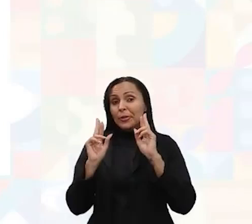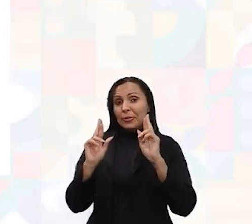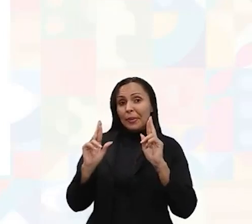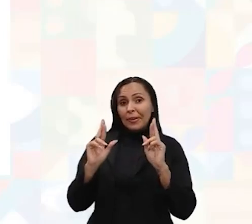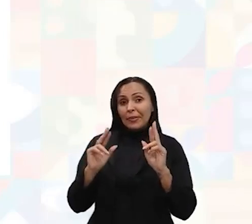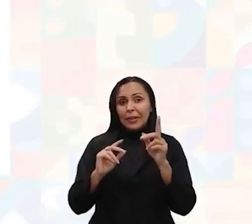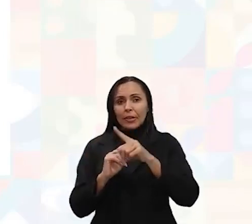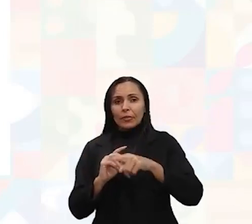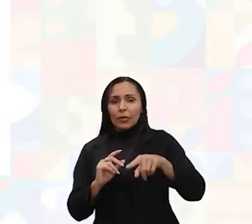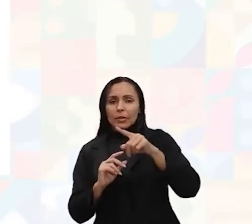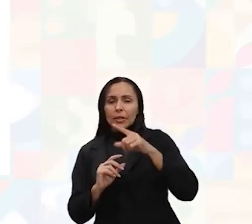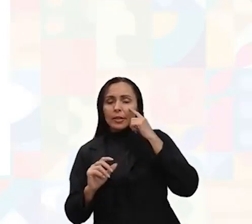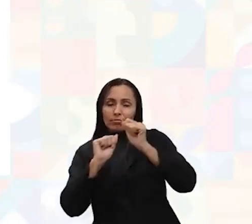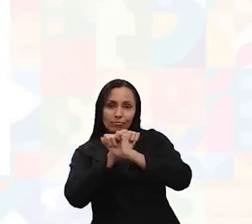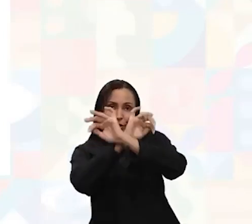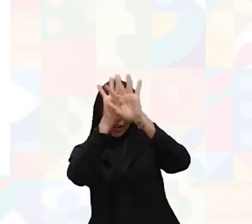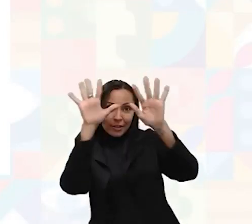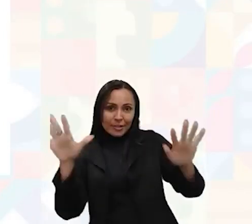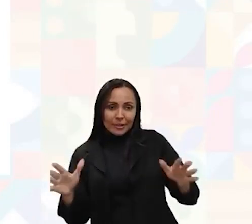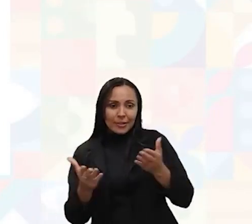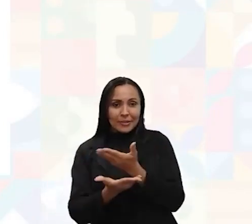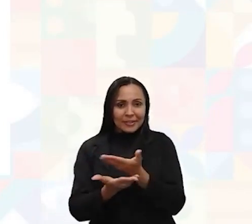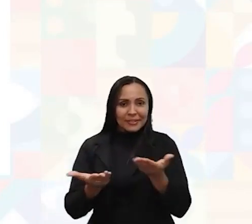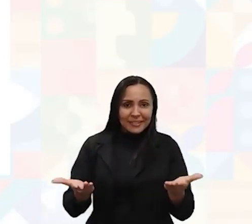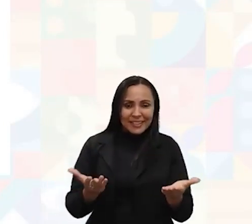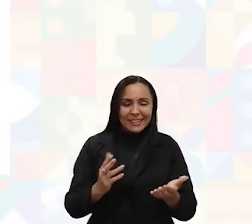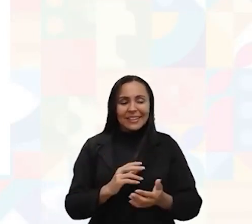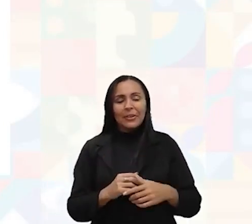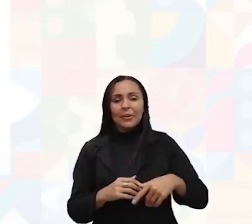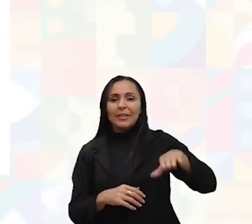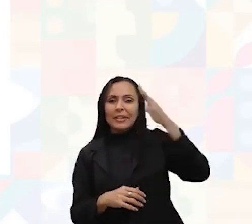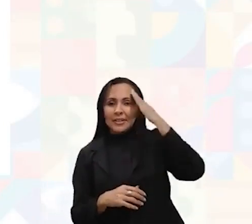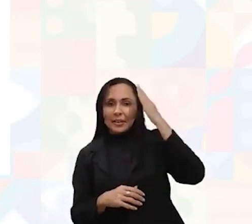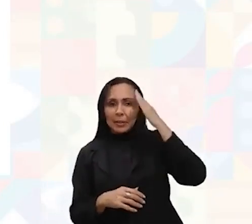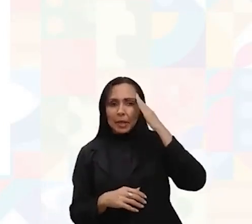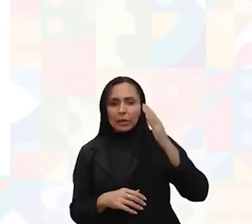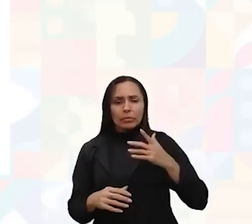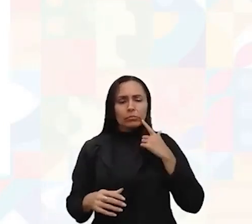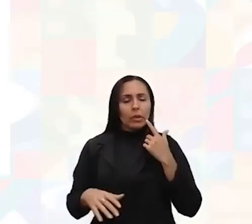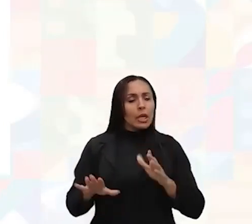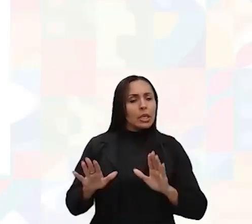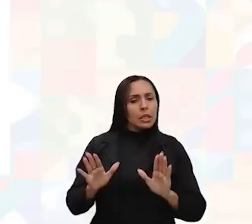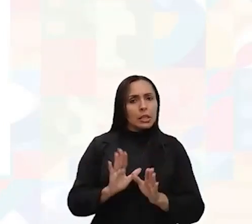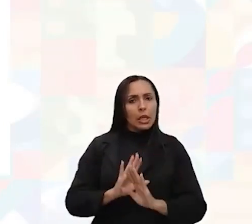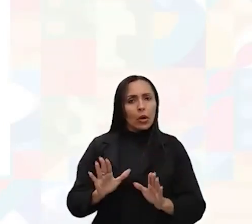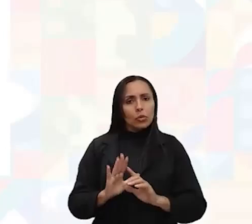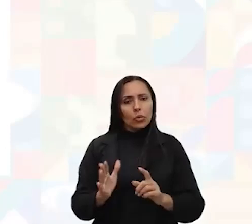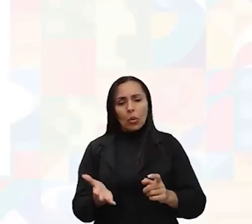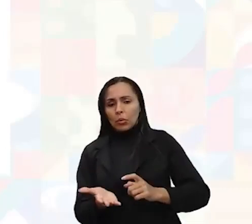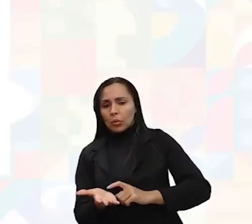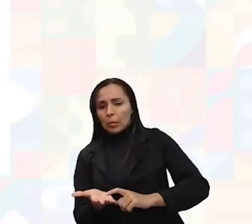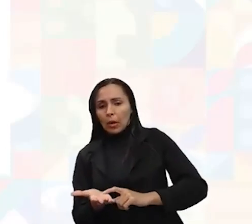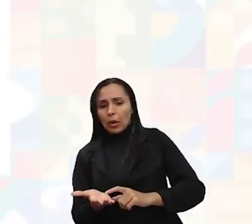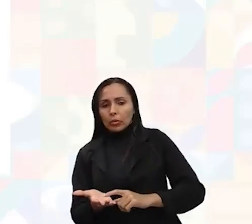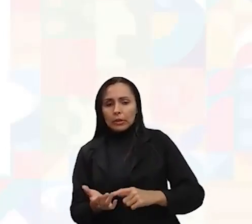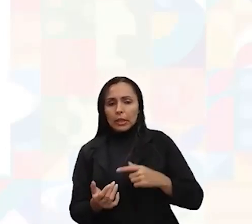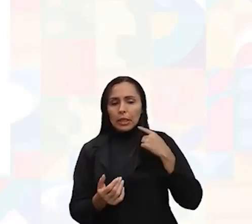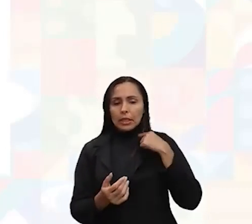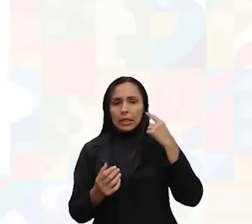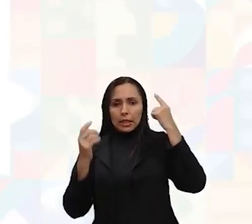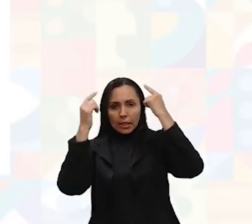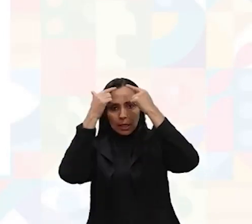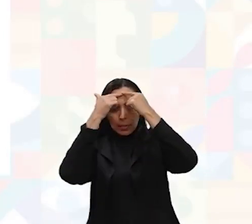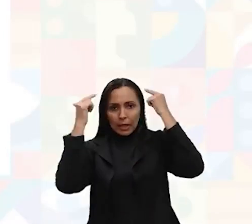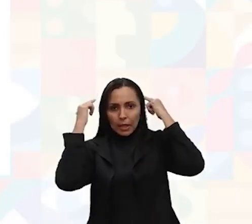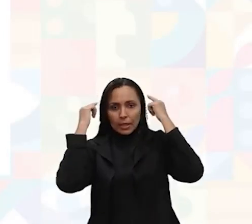tenha clarificado um pouco mais para vocês o entendimento não só do mouse de cabeça, né? Eu deixei